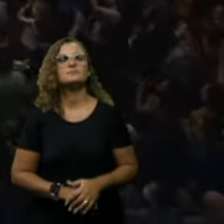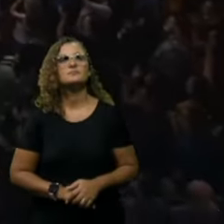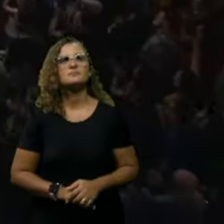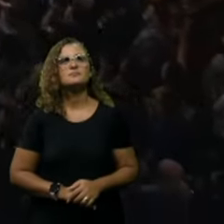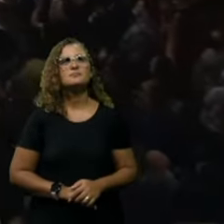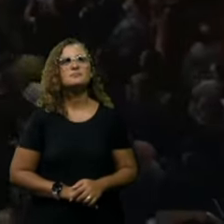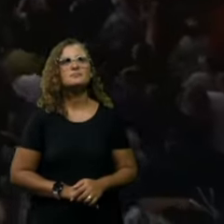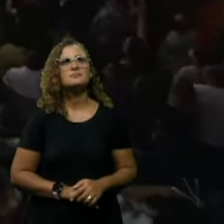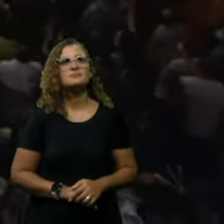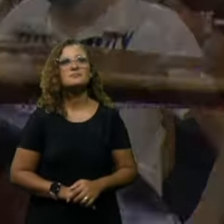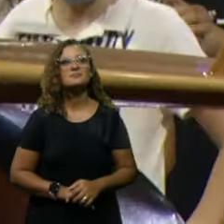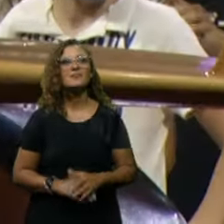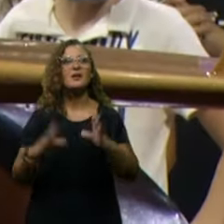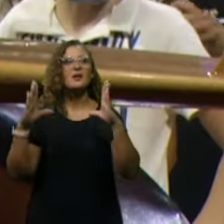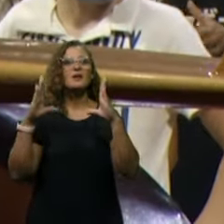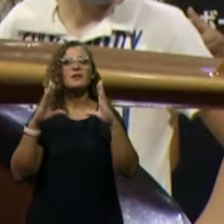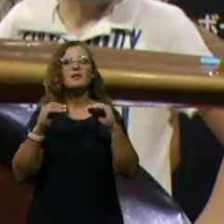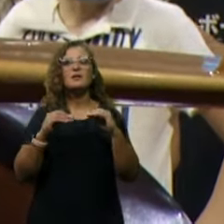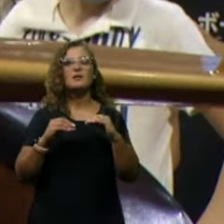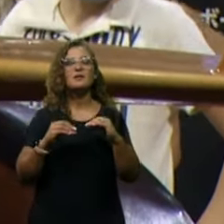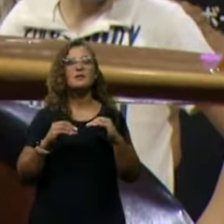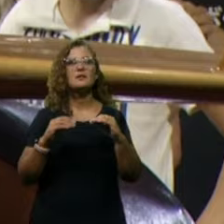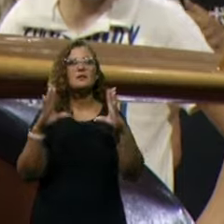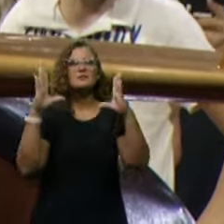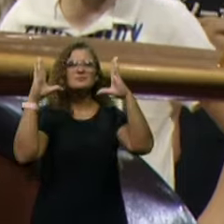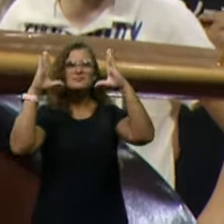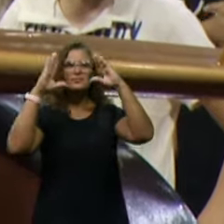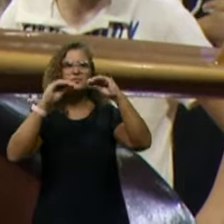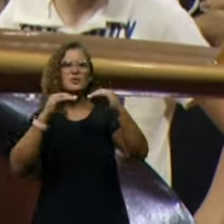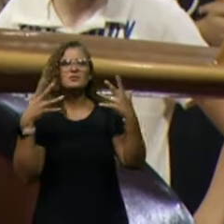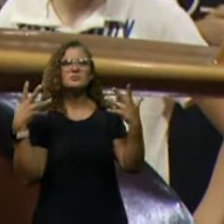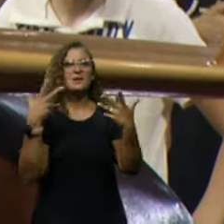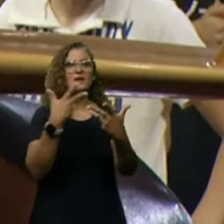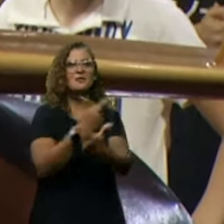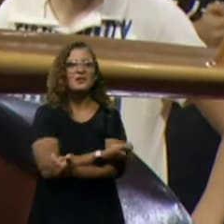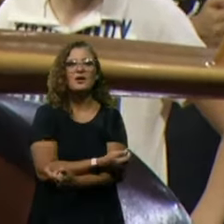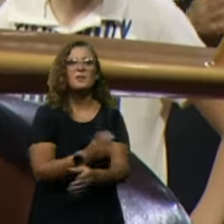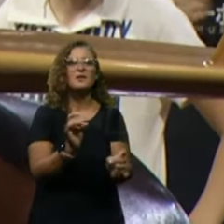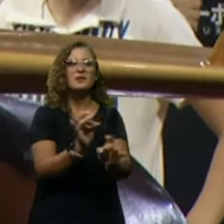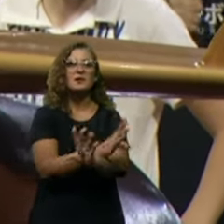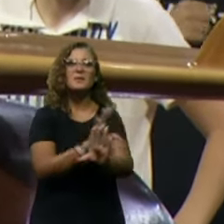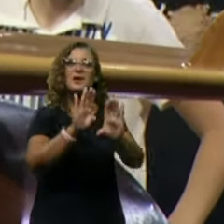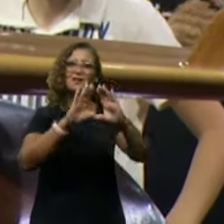o que noite para nós encerrar umas a nossa conferência